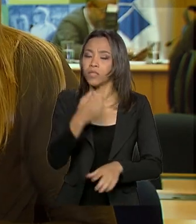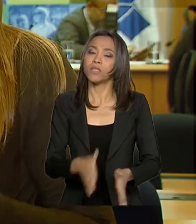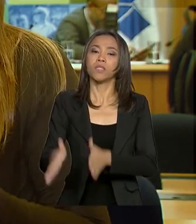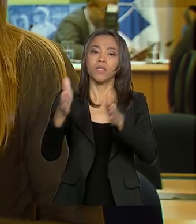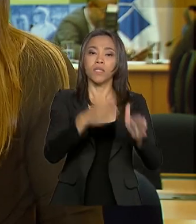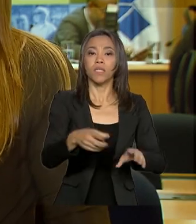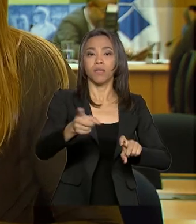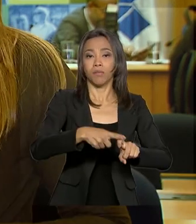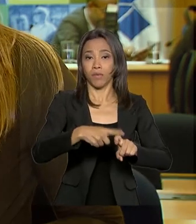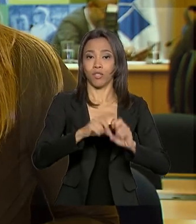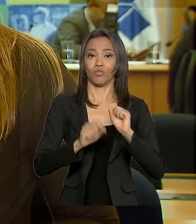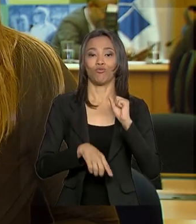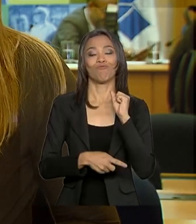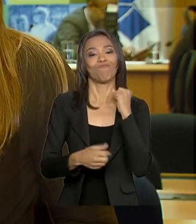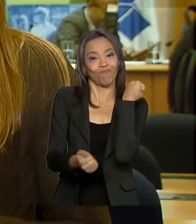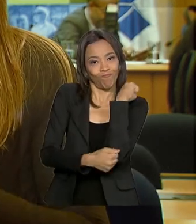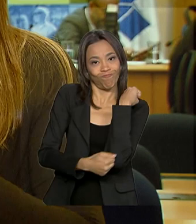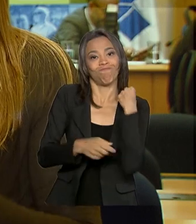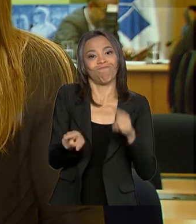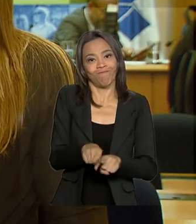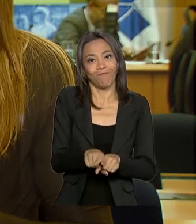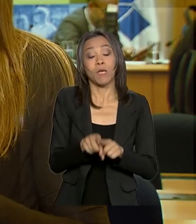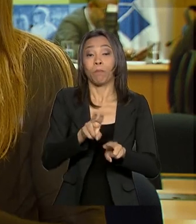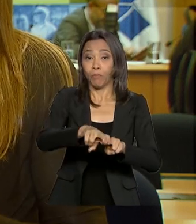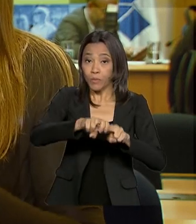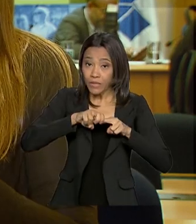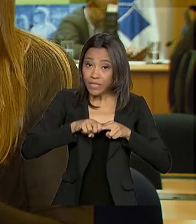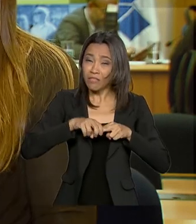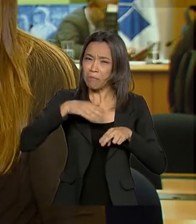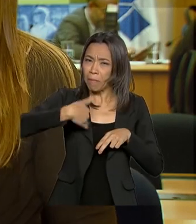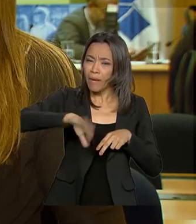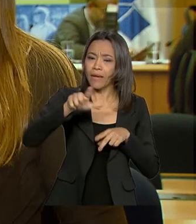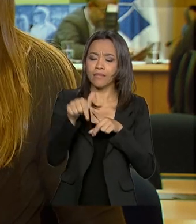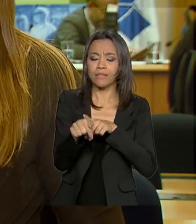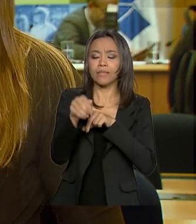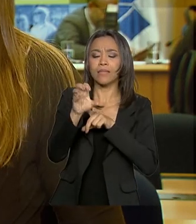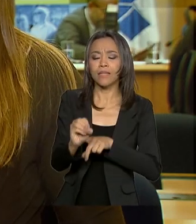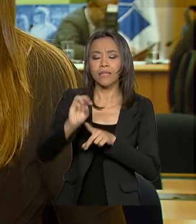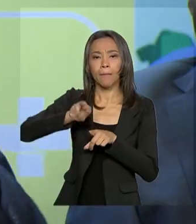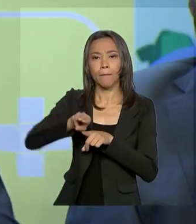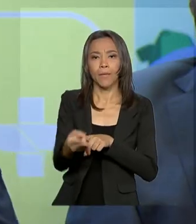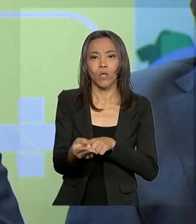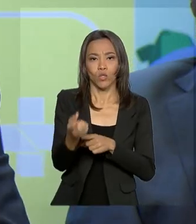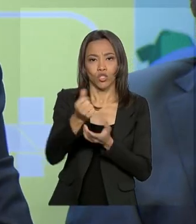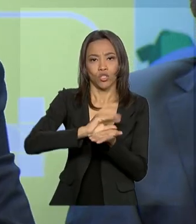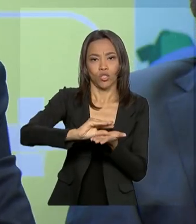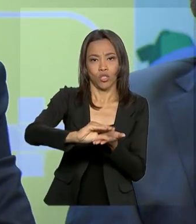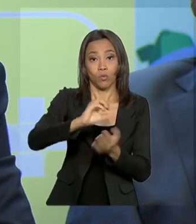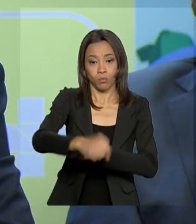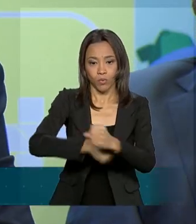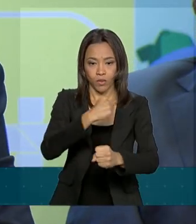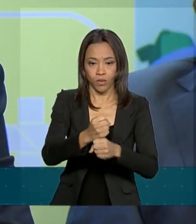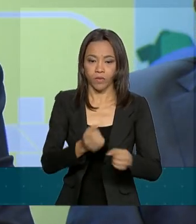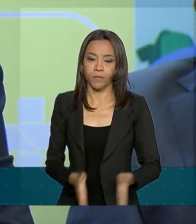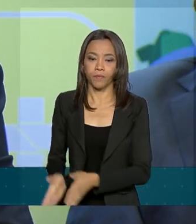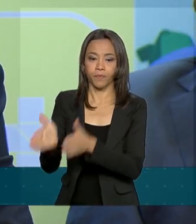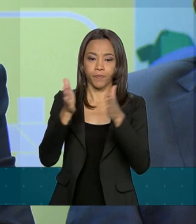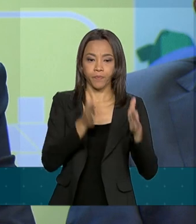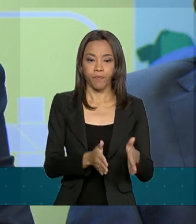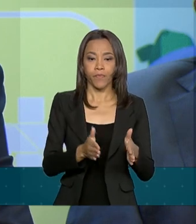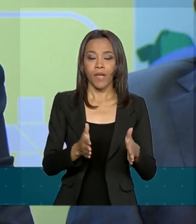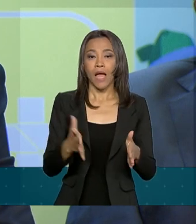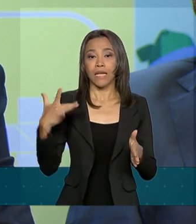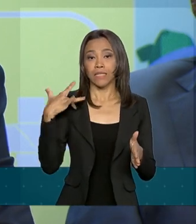Por isso, serão investidos mais de 70 milhões de reais por ano. A saúde bucal é um